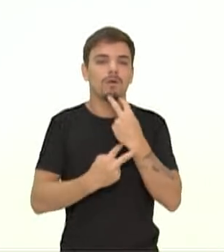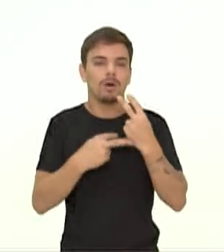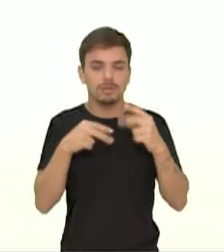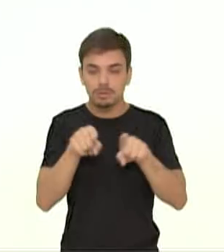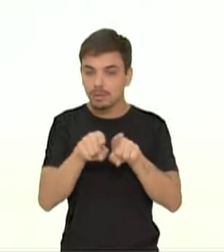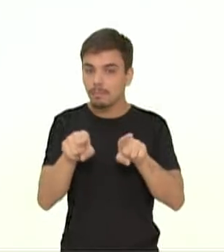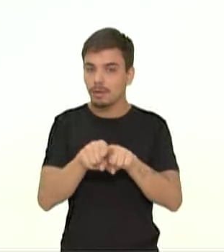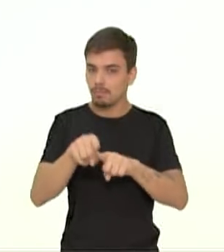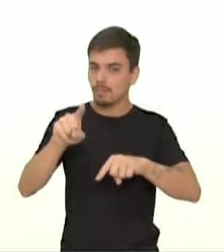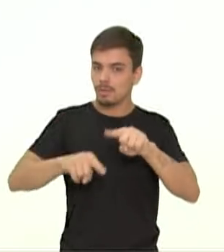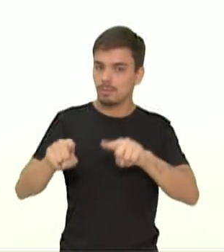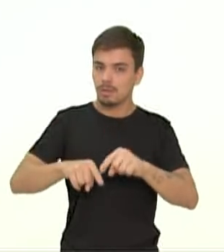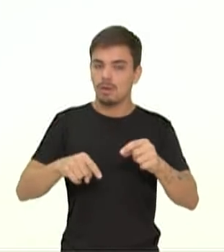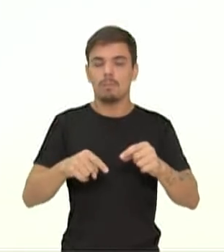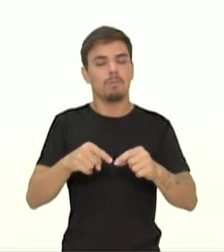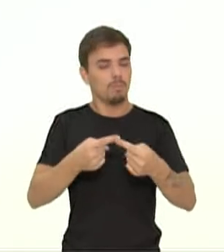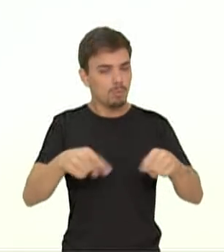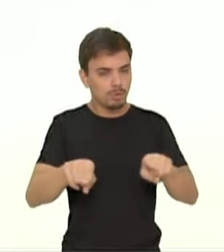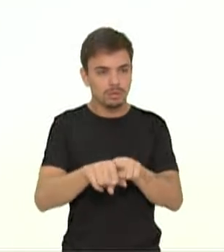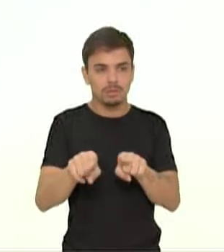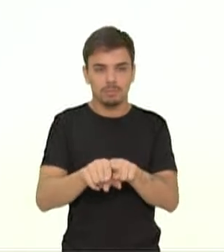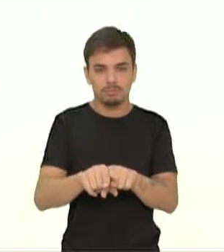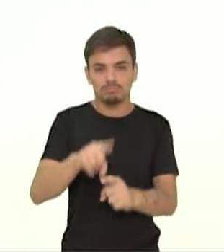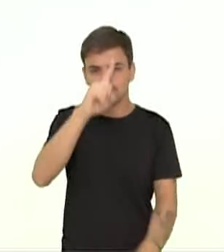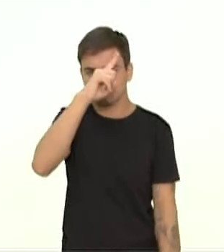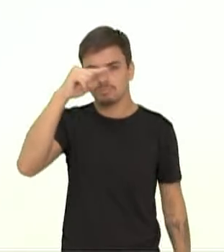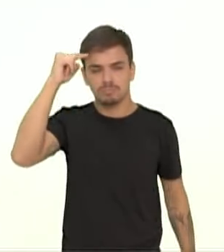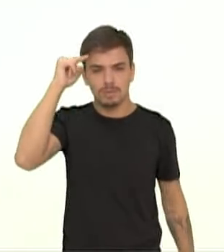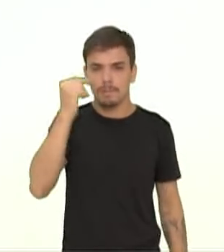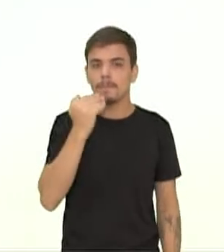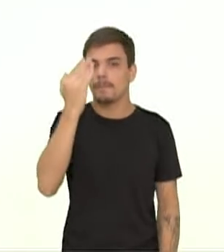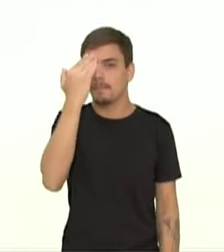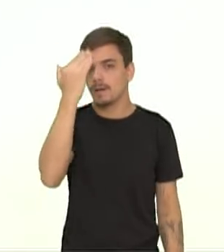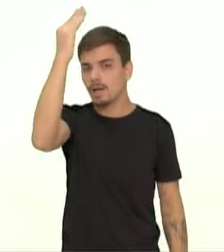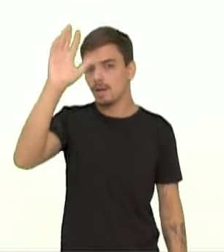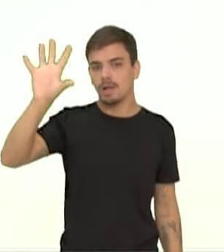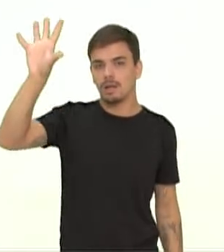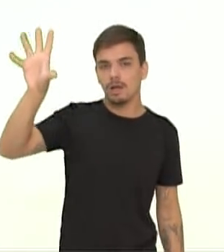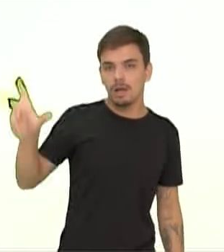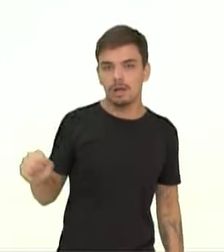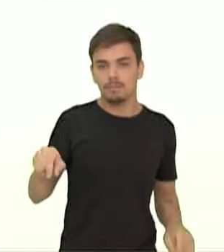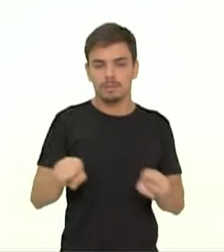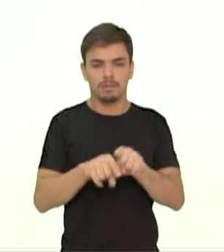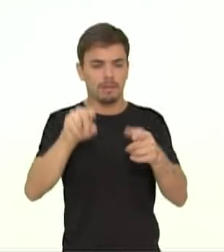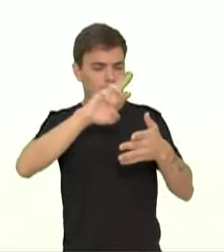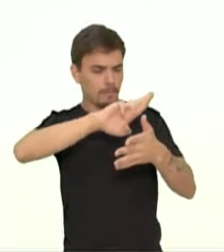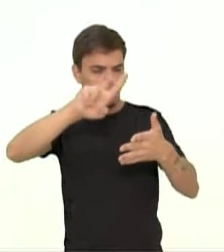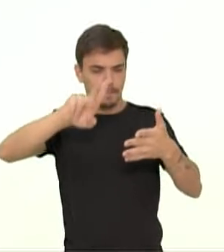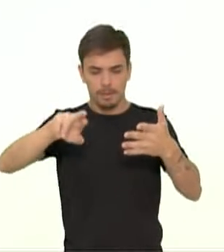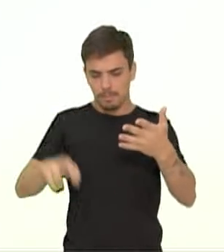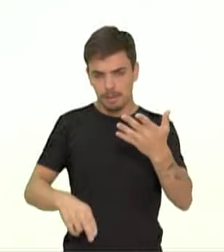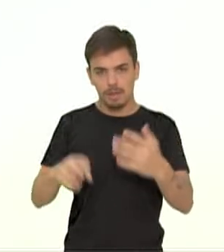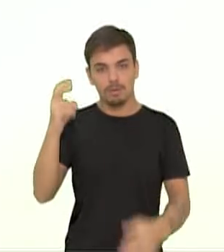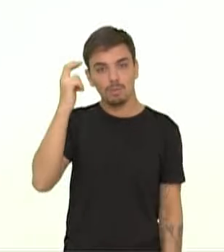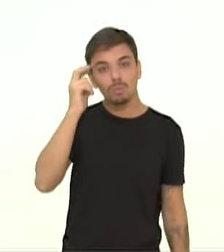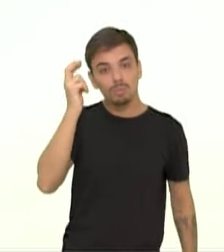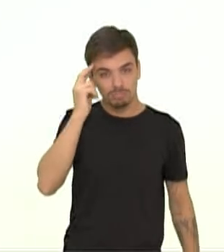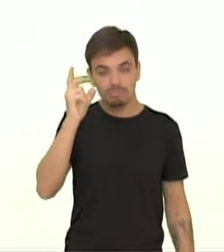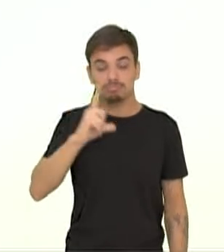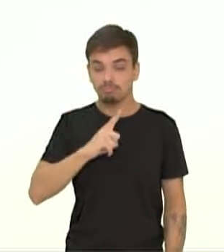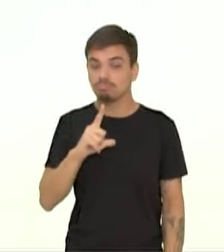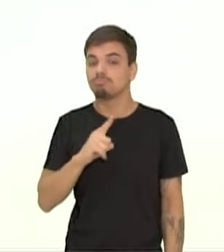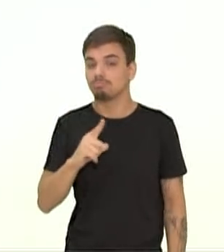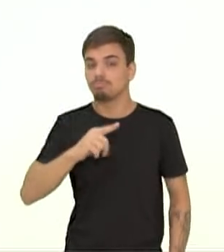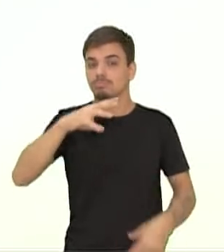que vieram de culturas indiana, árabe, africana, entre outras culturas. Então, eles